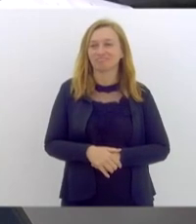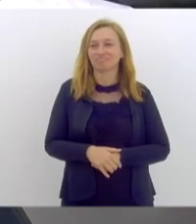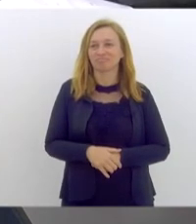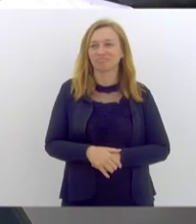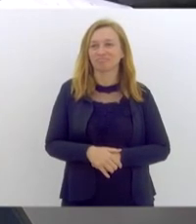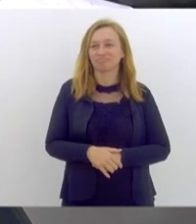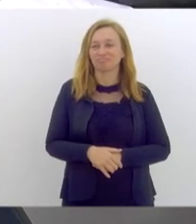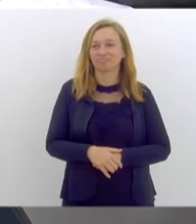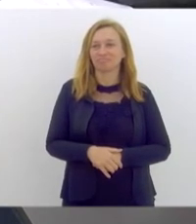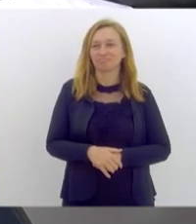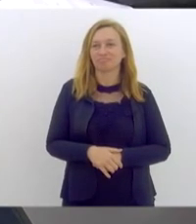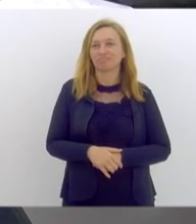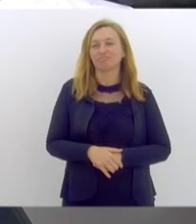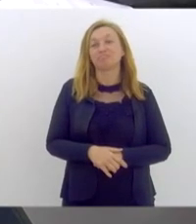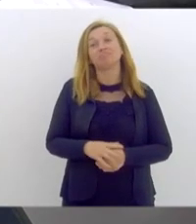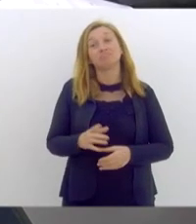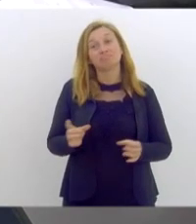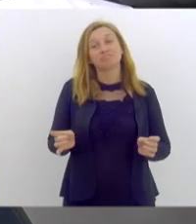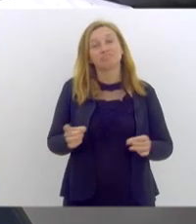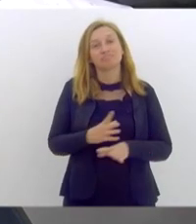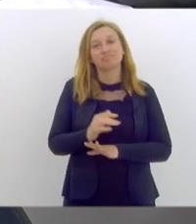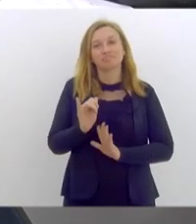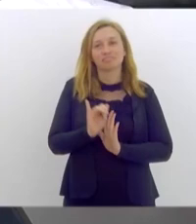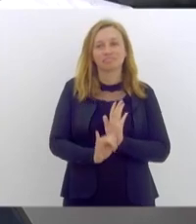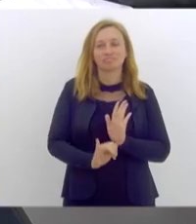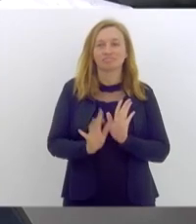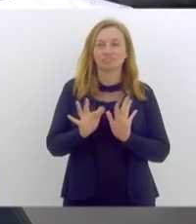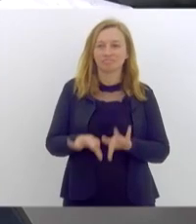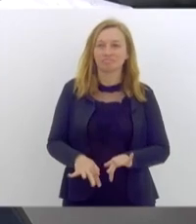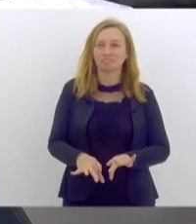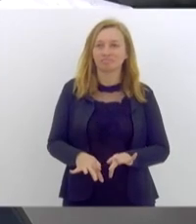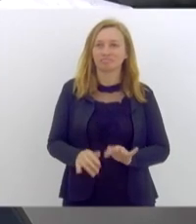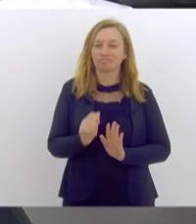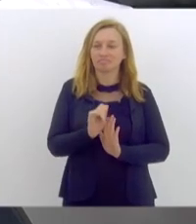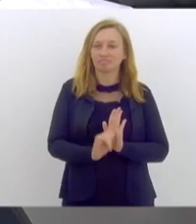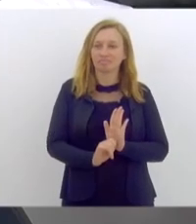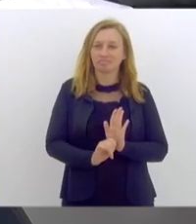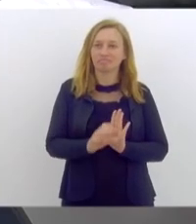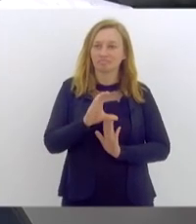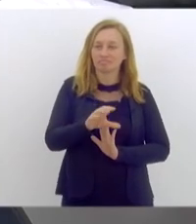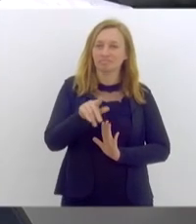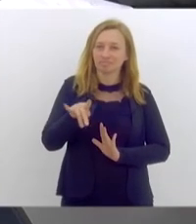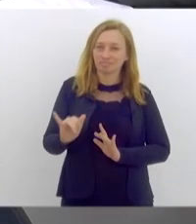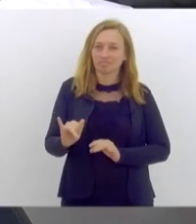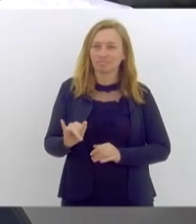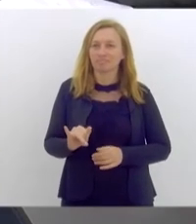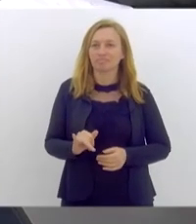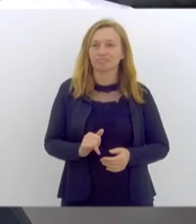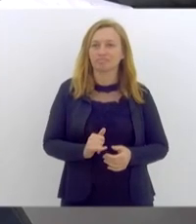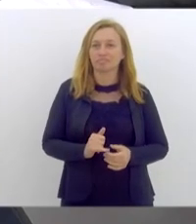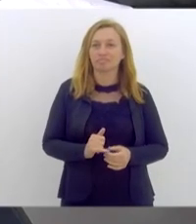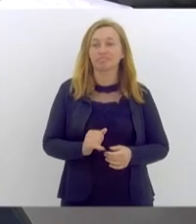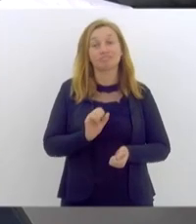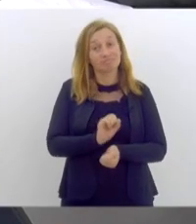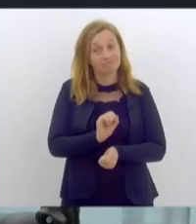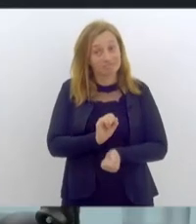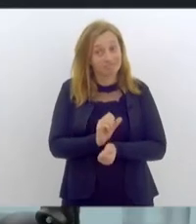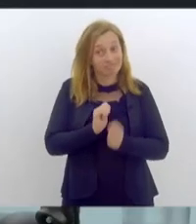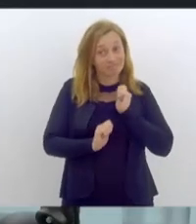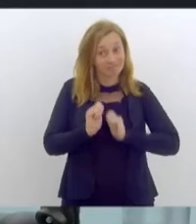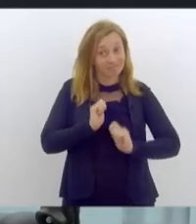eu ainda tenho que acabar a redação final do relatório da CPI e estamos aguardando